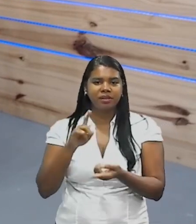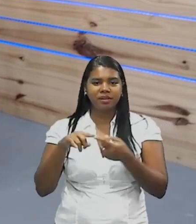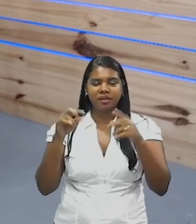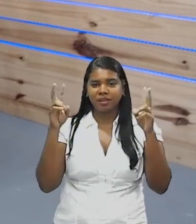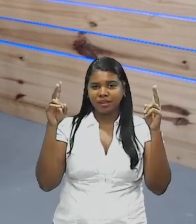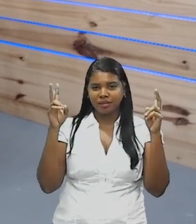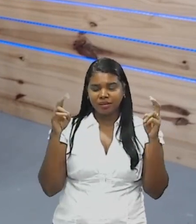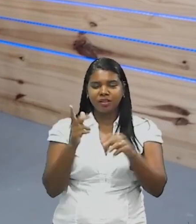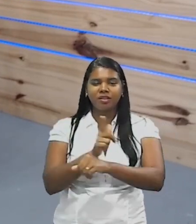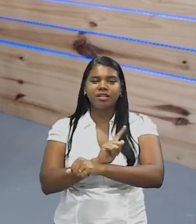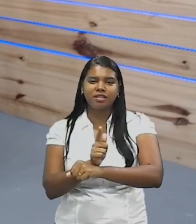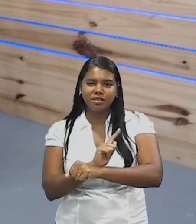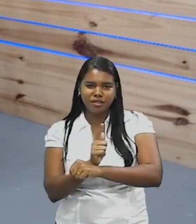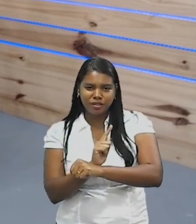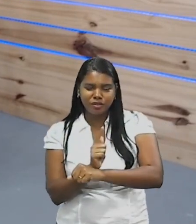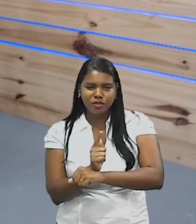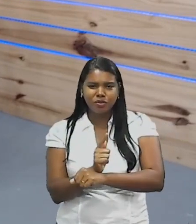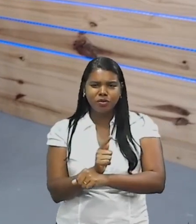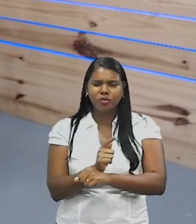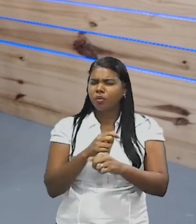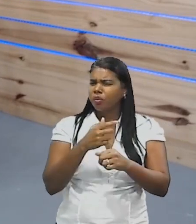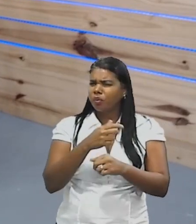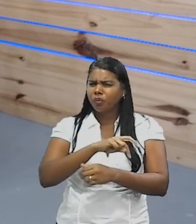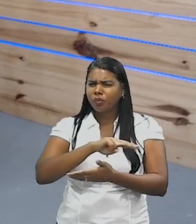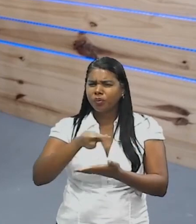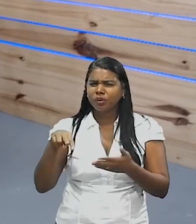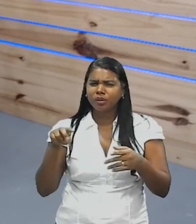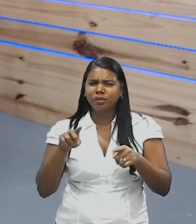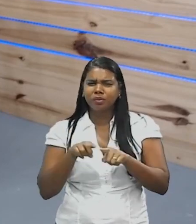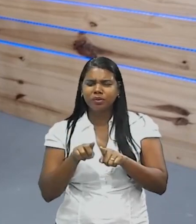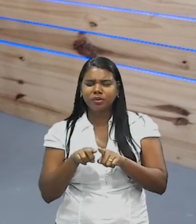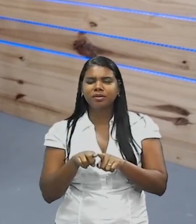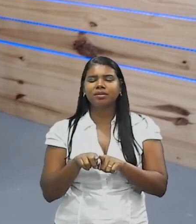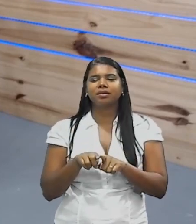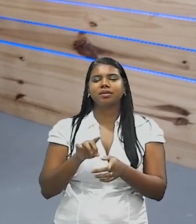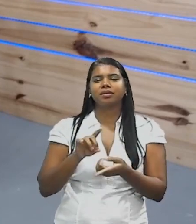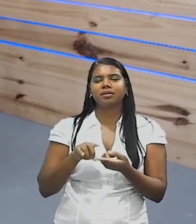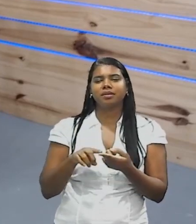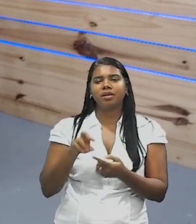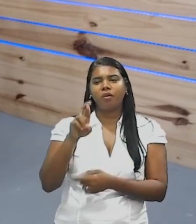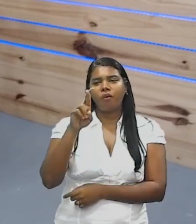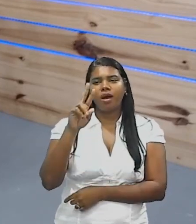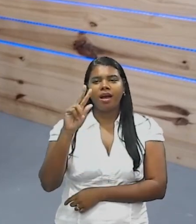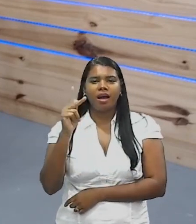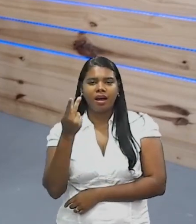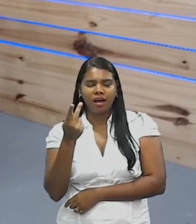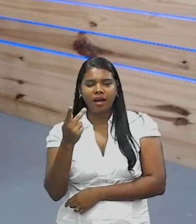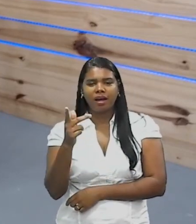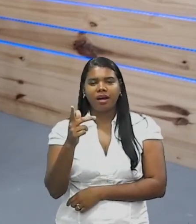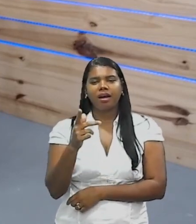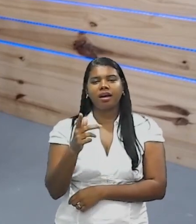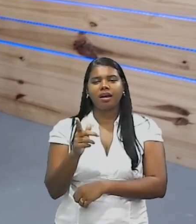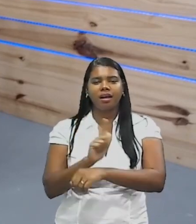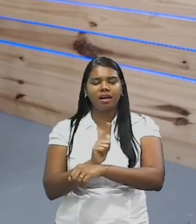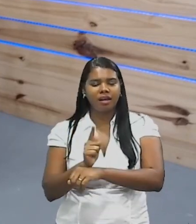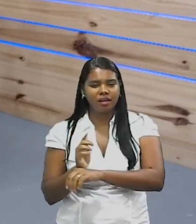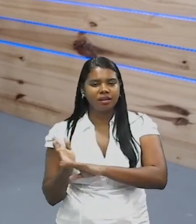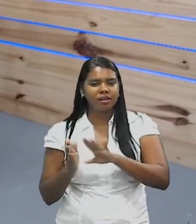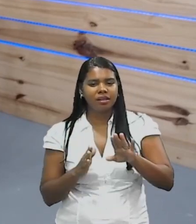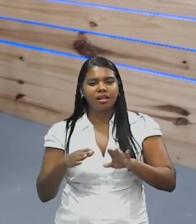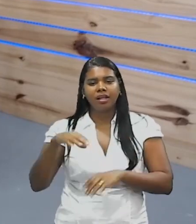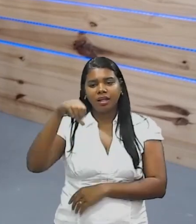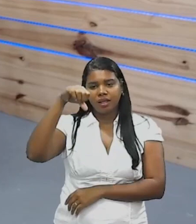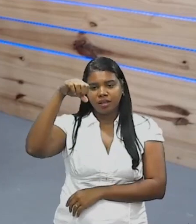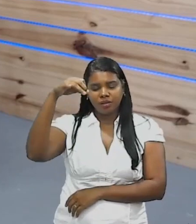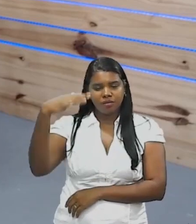que usa gestor da qualidade, mas tem outros termos também, né? O RH, representante da direção, já está em desuso, né? Inclusive a 9000 não